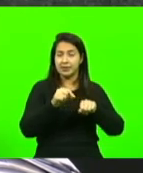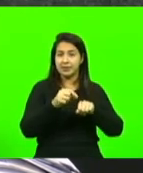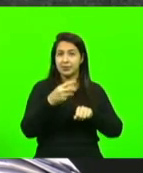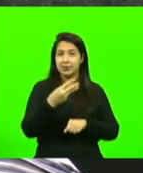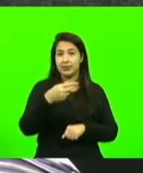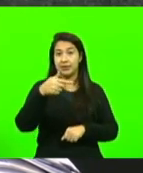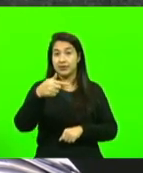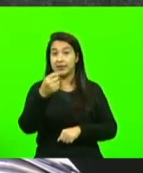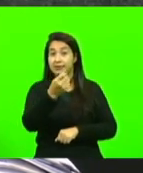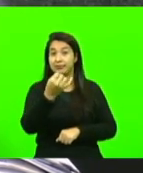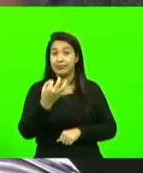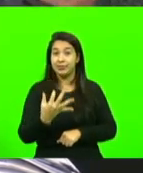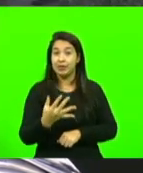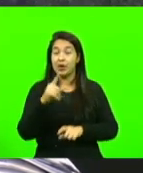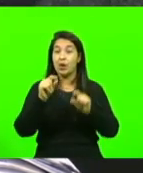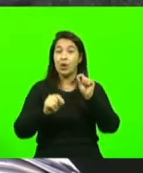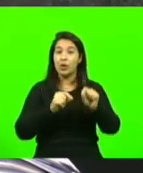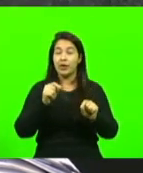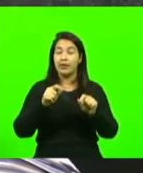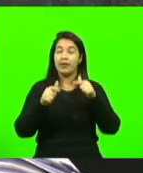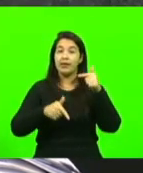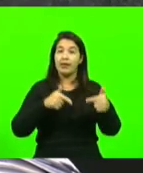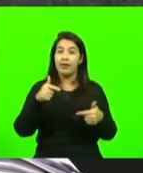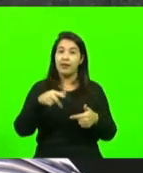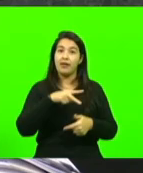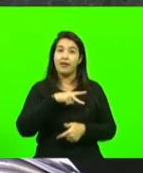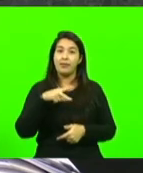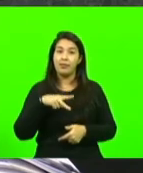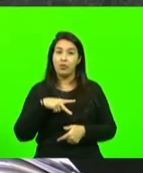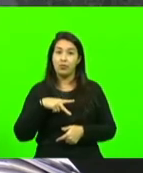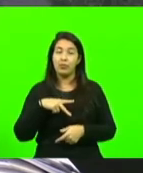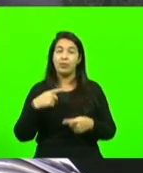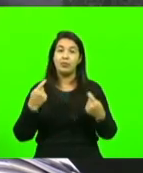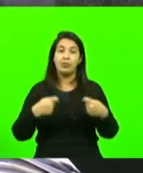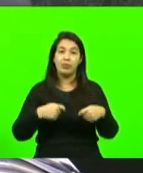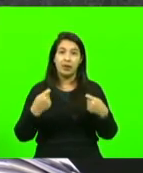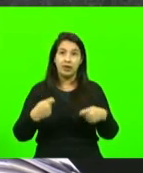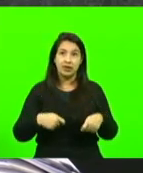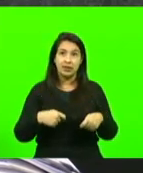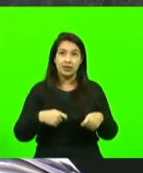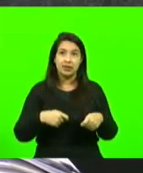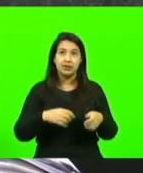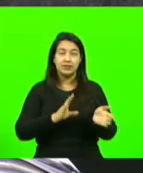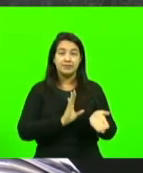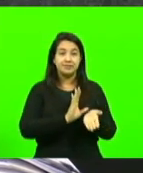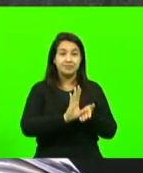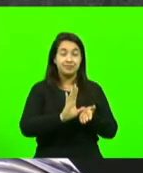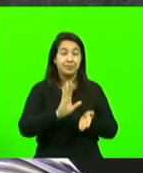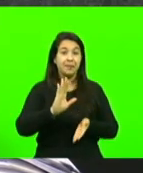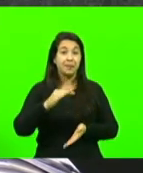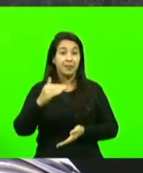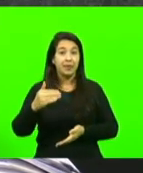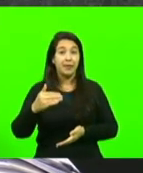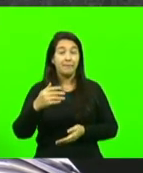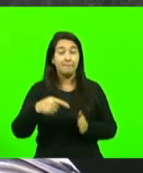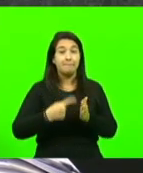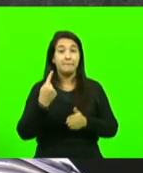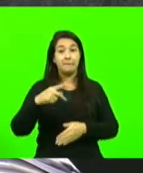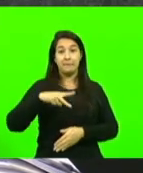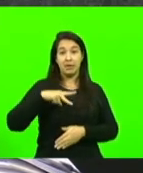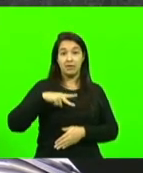dizendo que o serviço público em geral será subsidiário ser aço primeiro privado depois